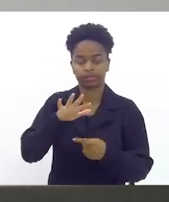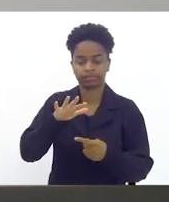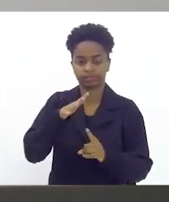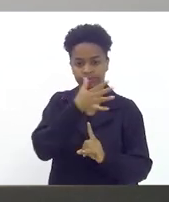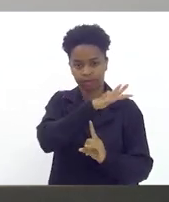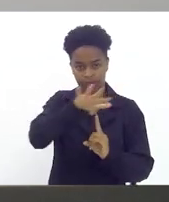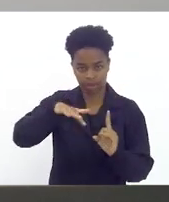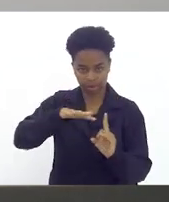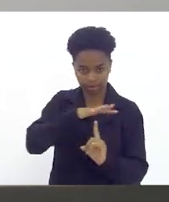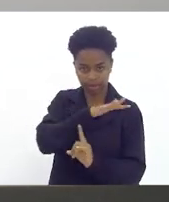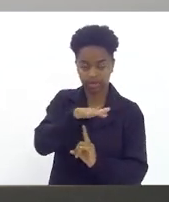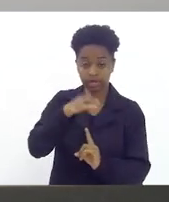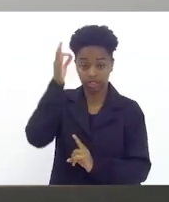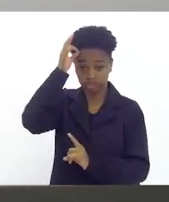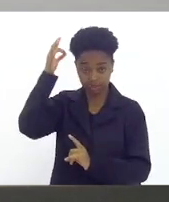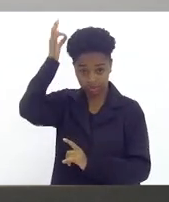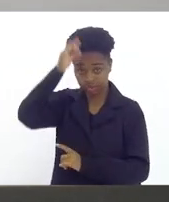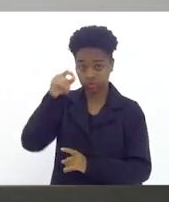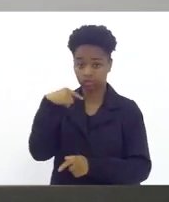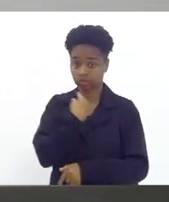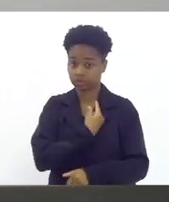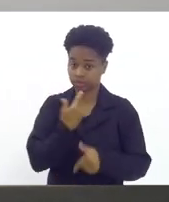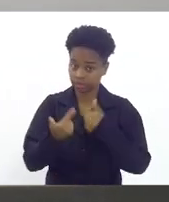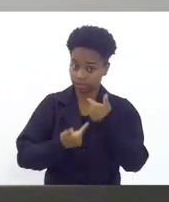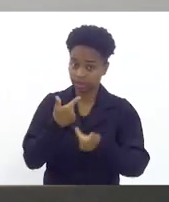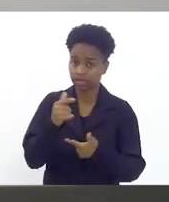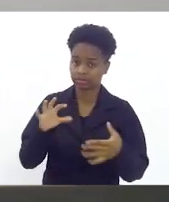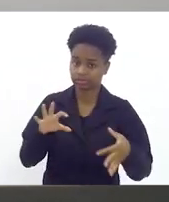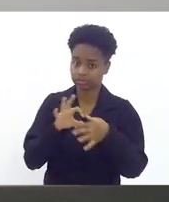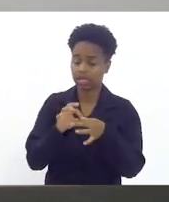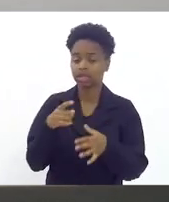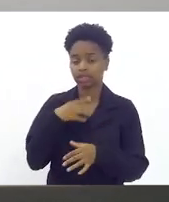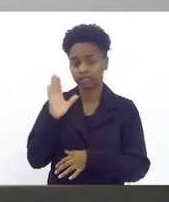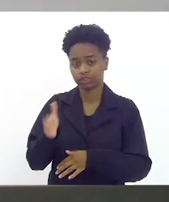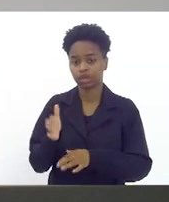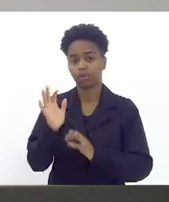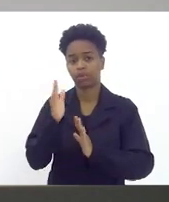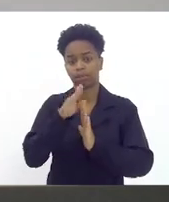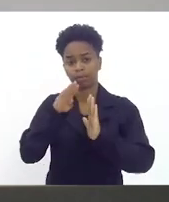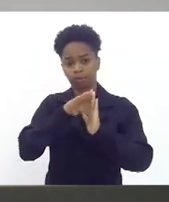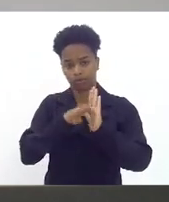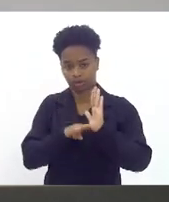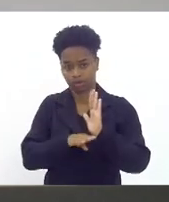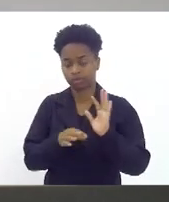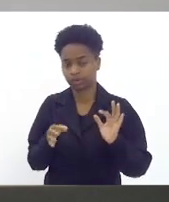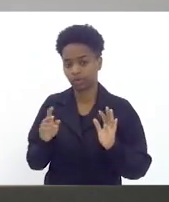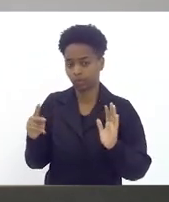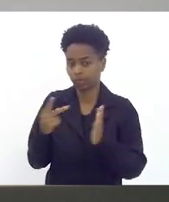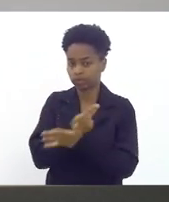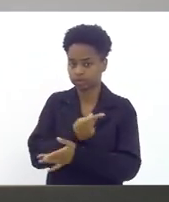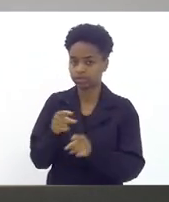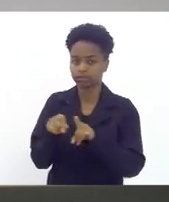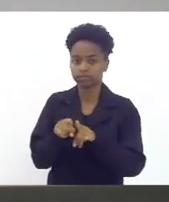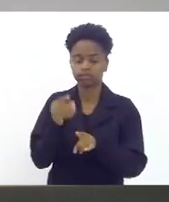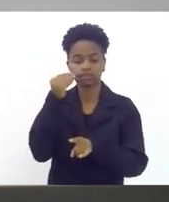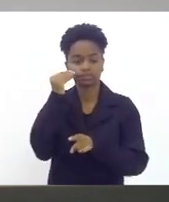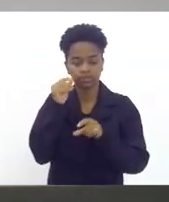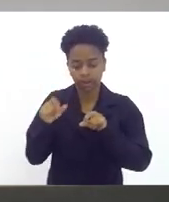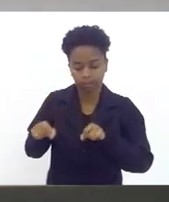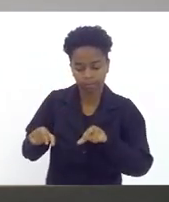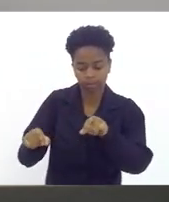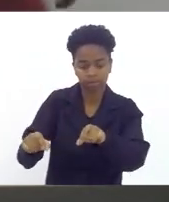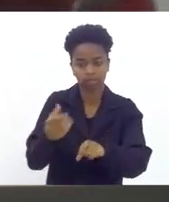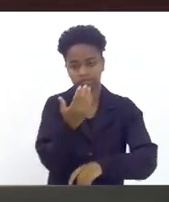o estado que a gente tem trabalhado e feito uma parceria técnica ele já tem um programa consolidado que justamente trabalha nessa restauração voltado